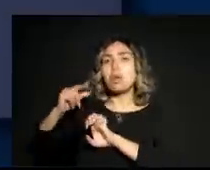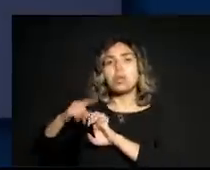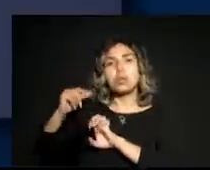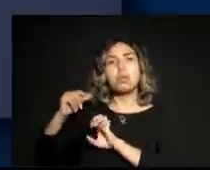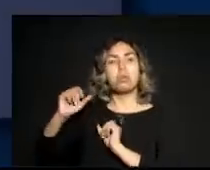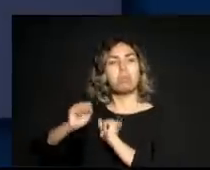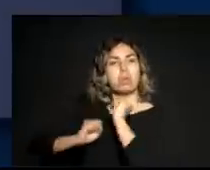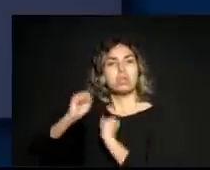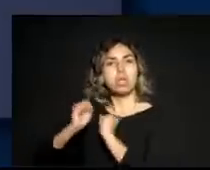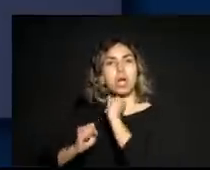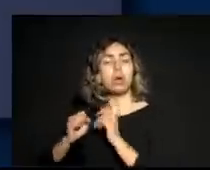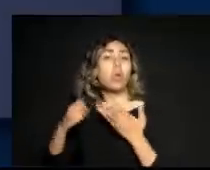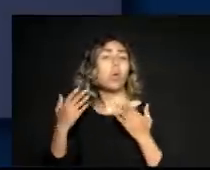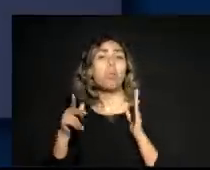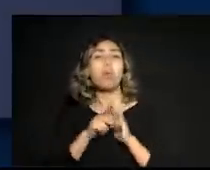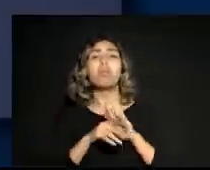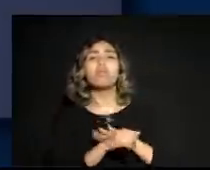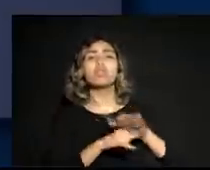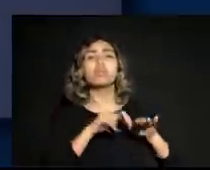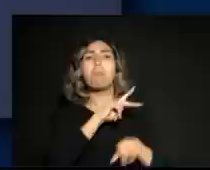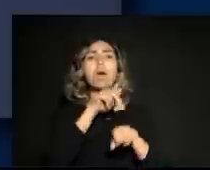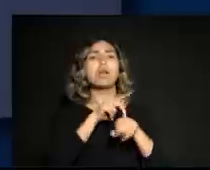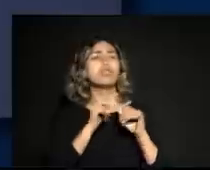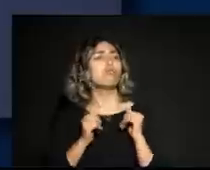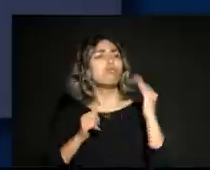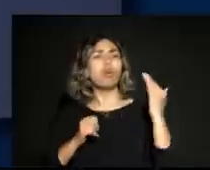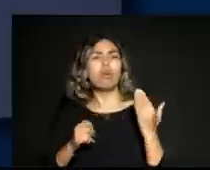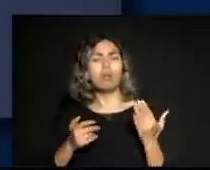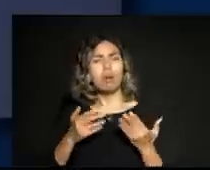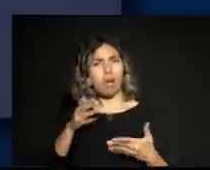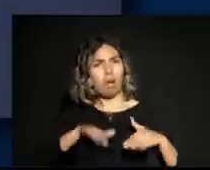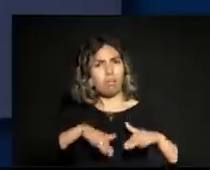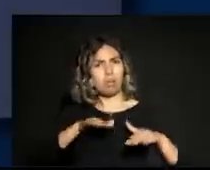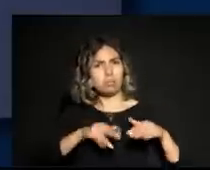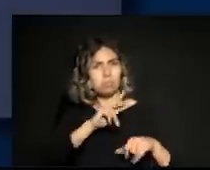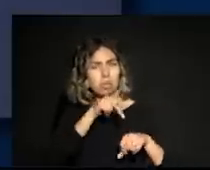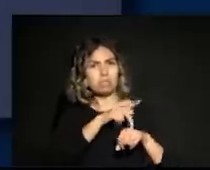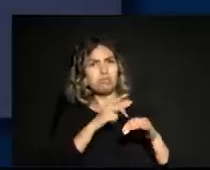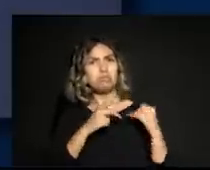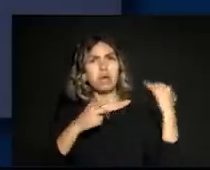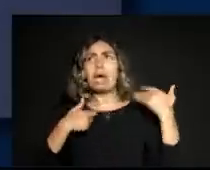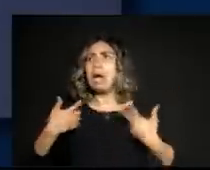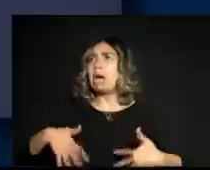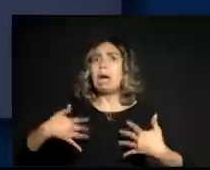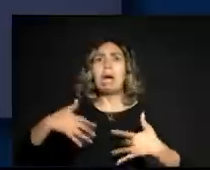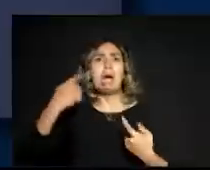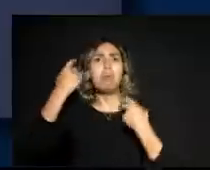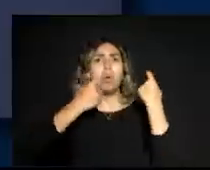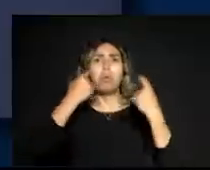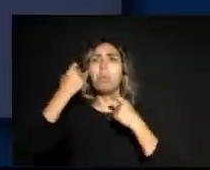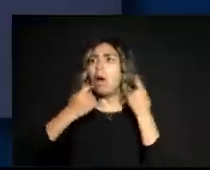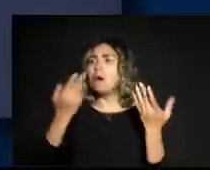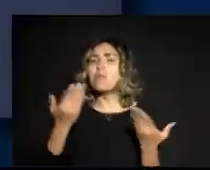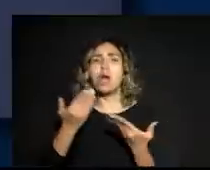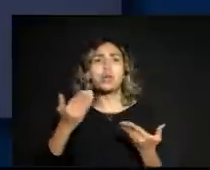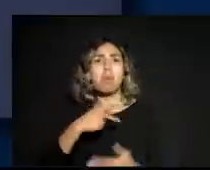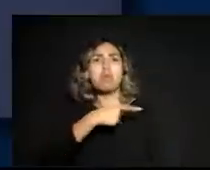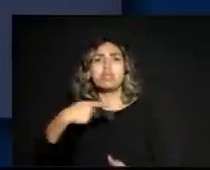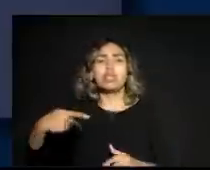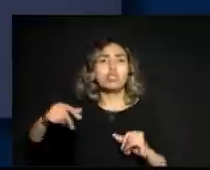seja investidores estrangeiros não vejo nenhum investidor estrangeiro que tá preocupado Se tiver uma transição de